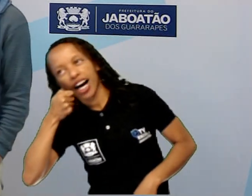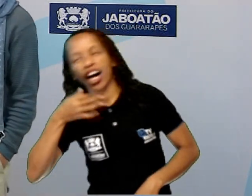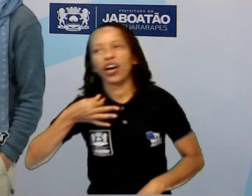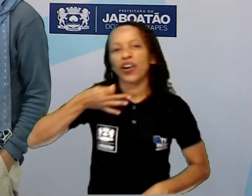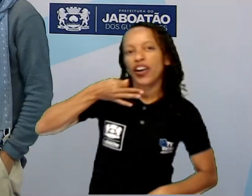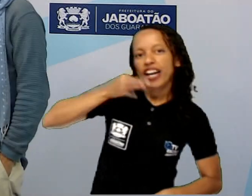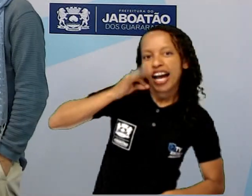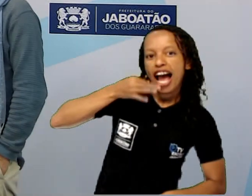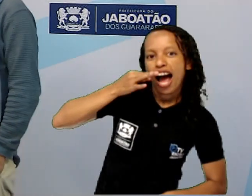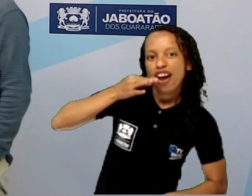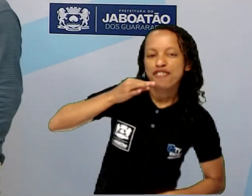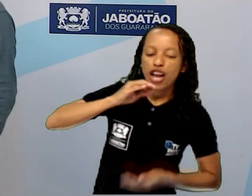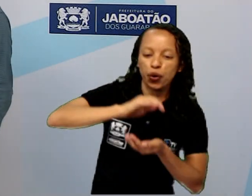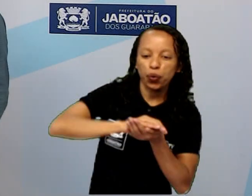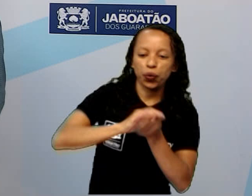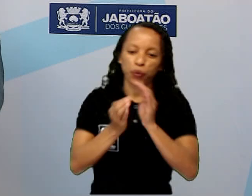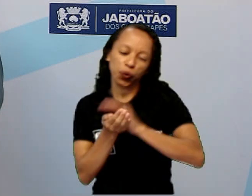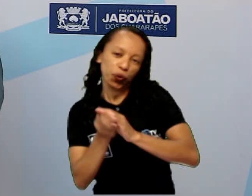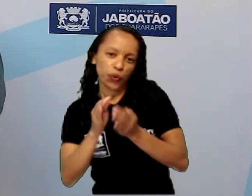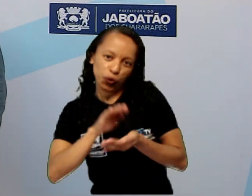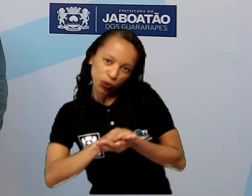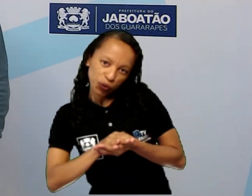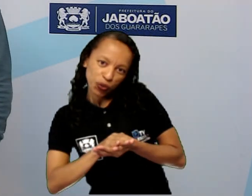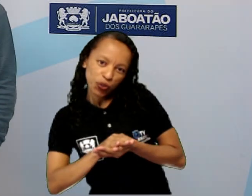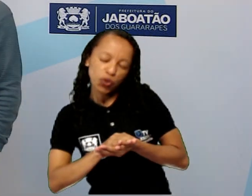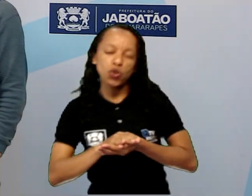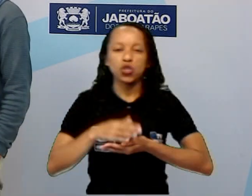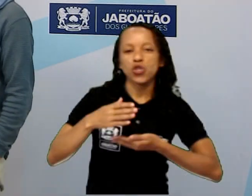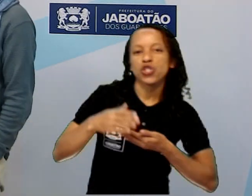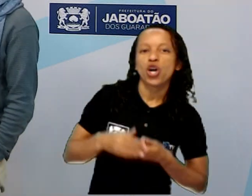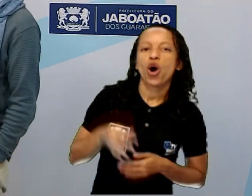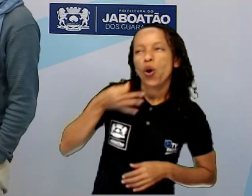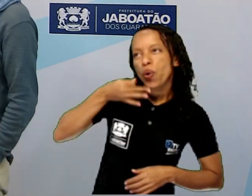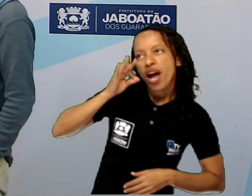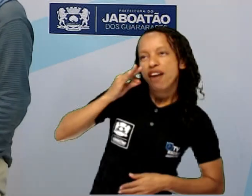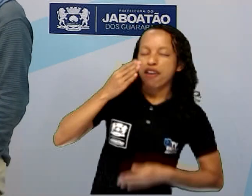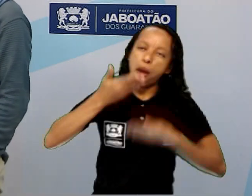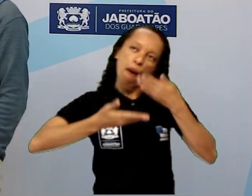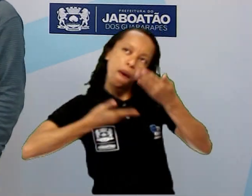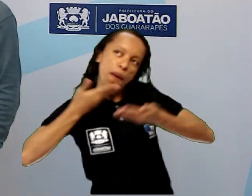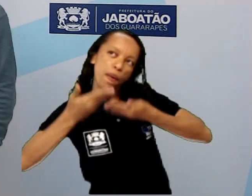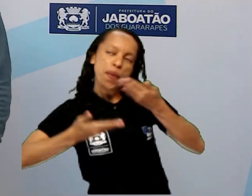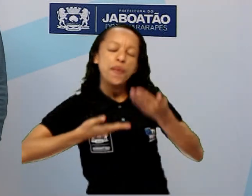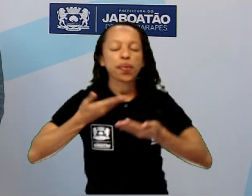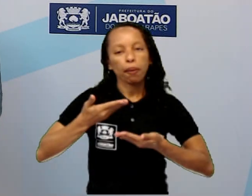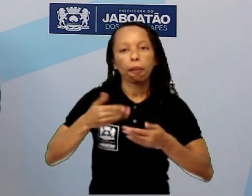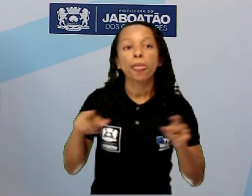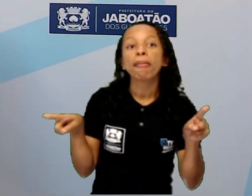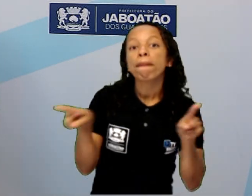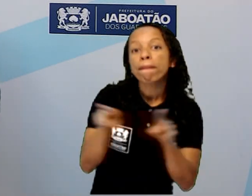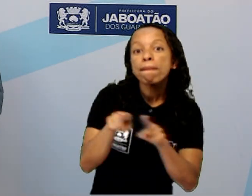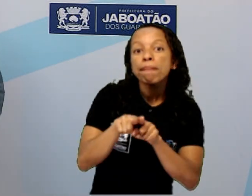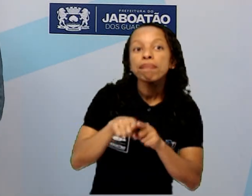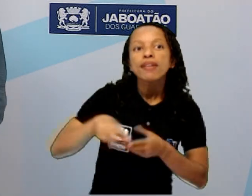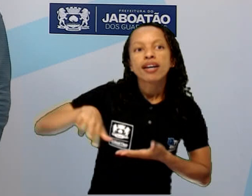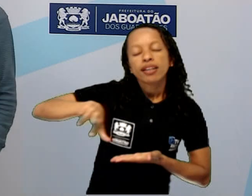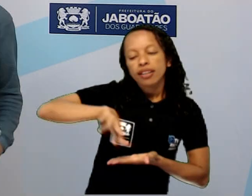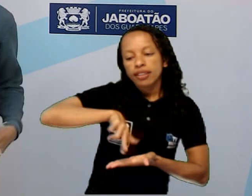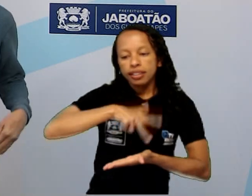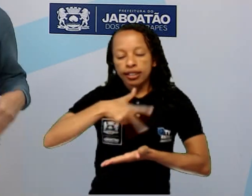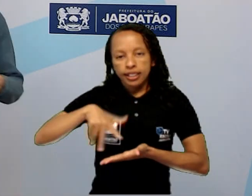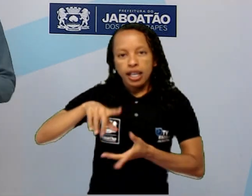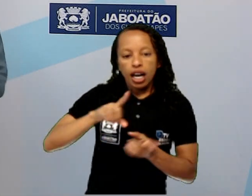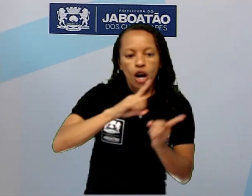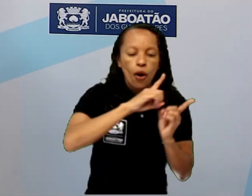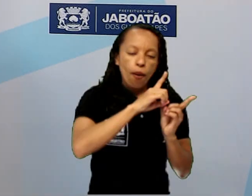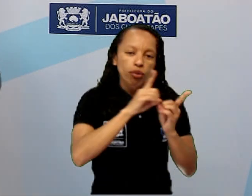com bolo, um cafezinho para bater um papo, né? E também as danças de pares, os bailes, a quadrille, que veio da